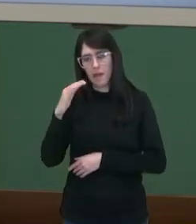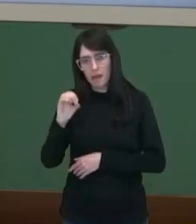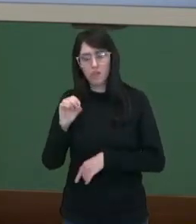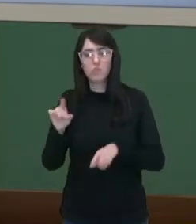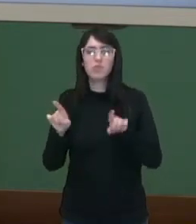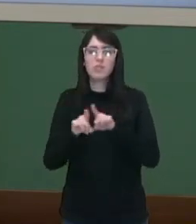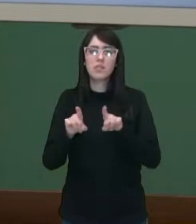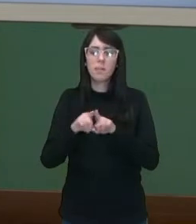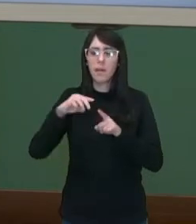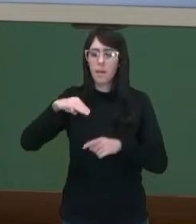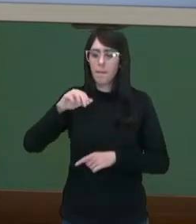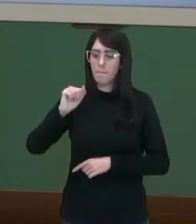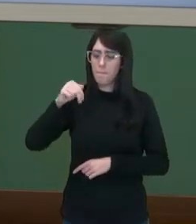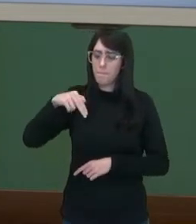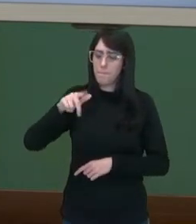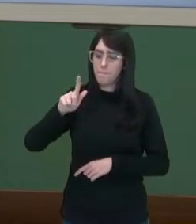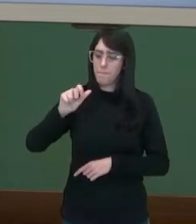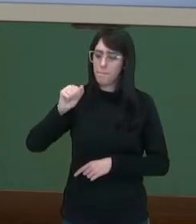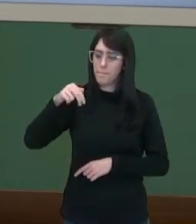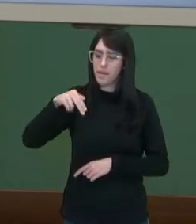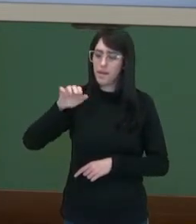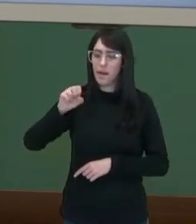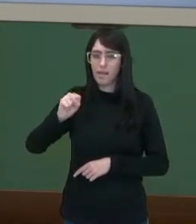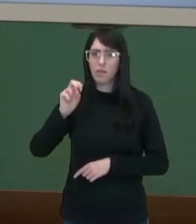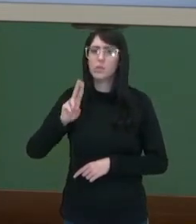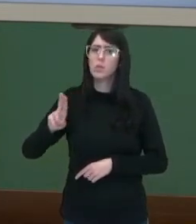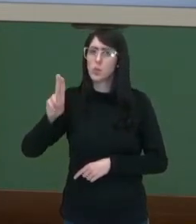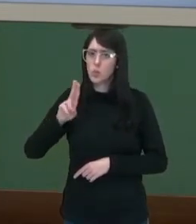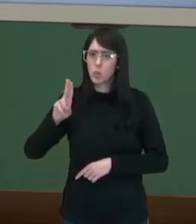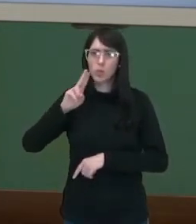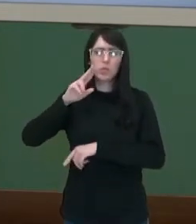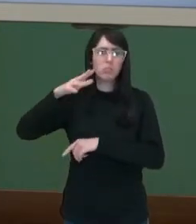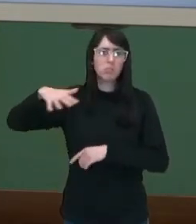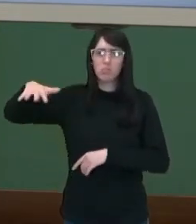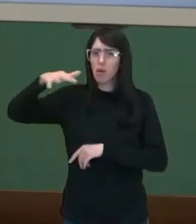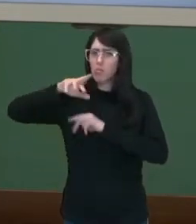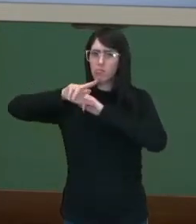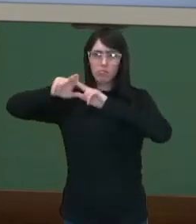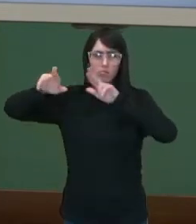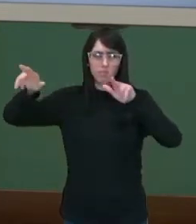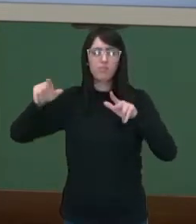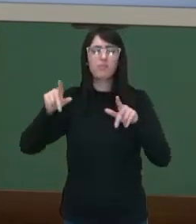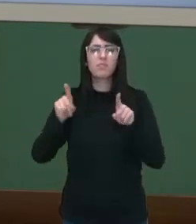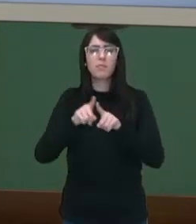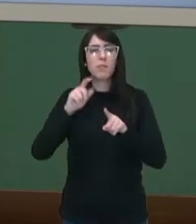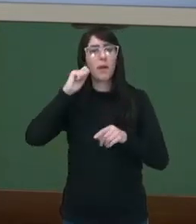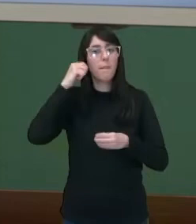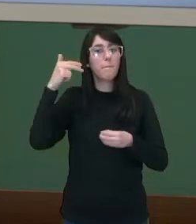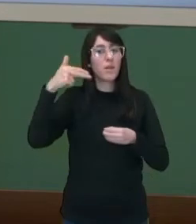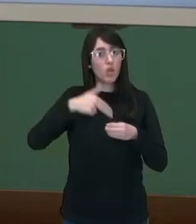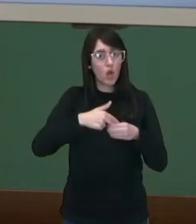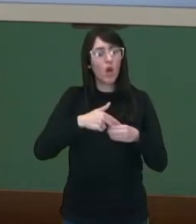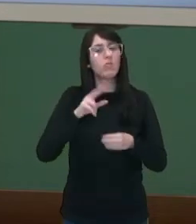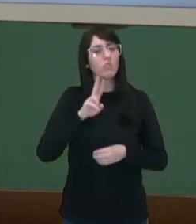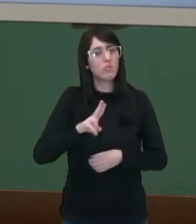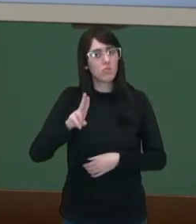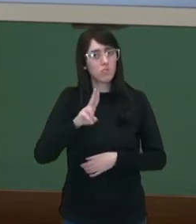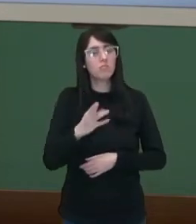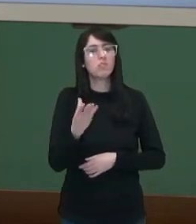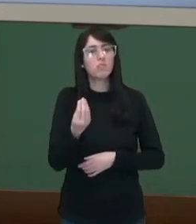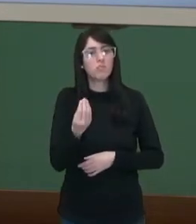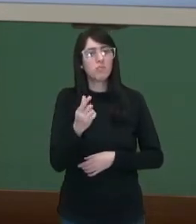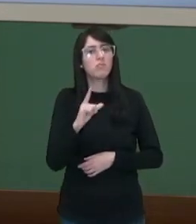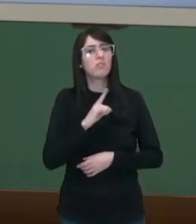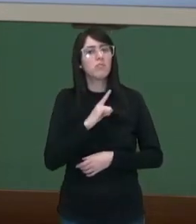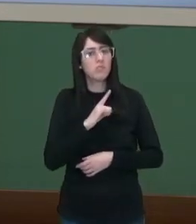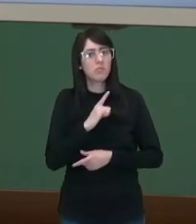minério de manganês também, que é utilizado em diferentes áreas. O petróleo são recursos naturais presentes